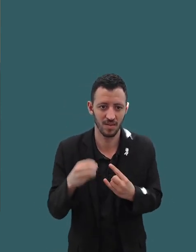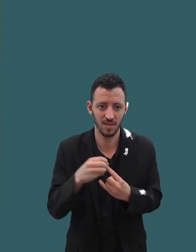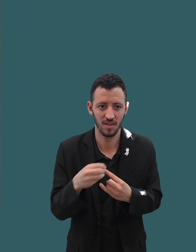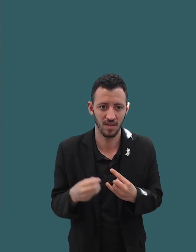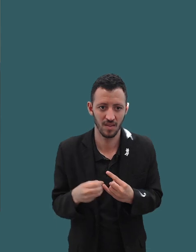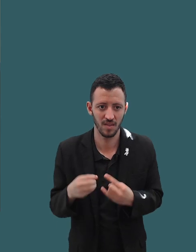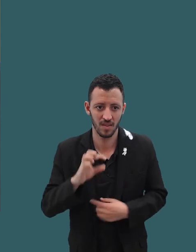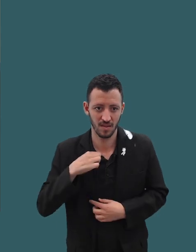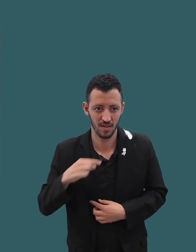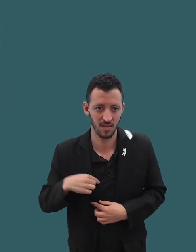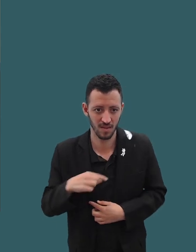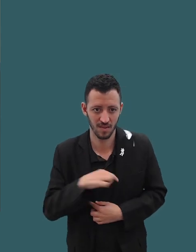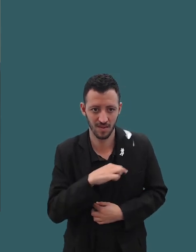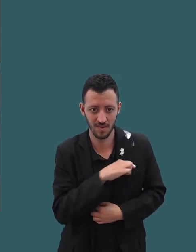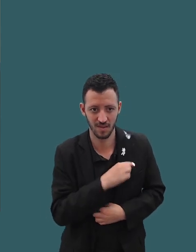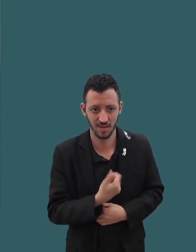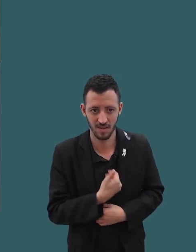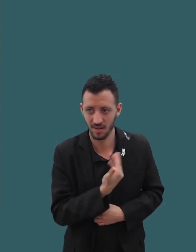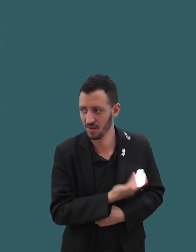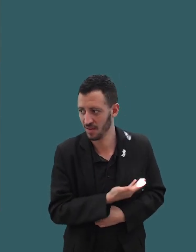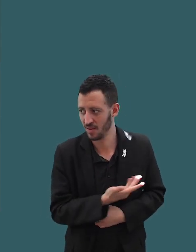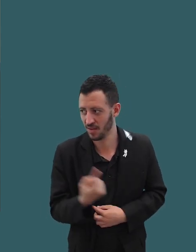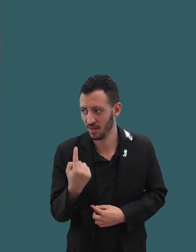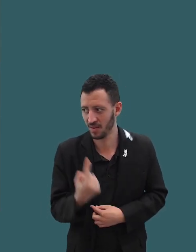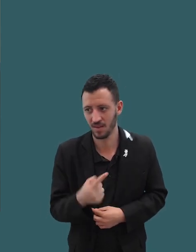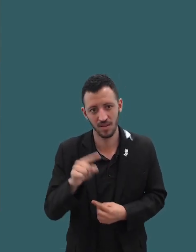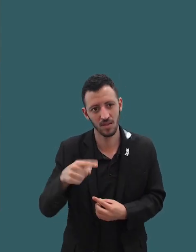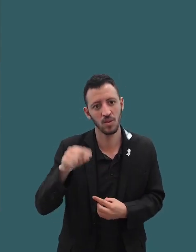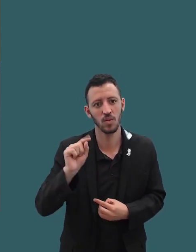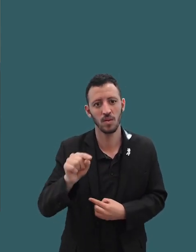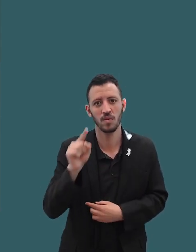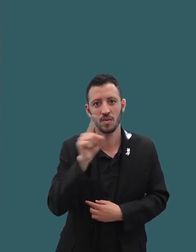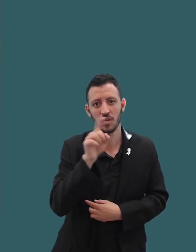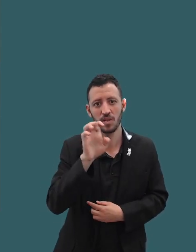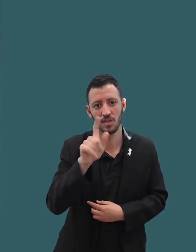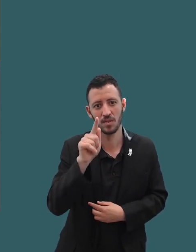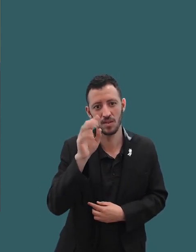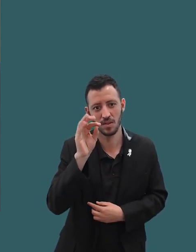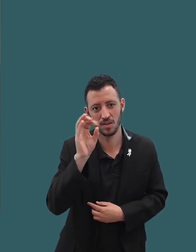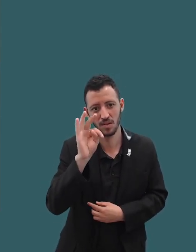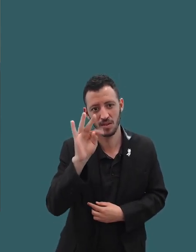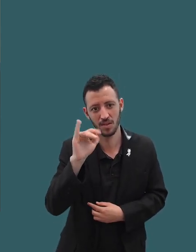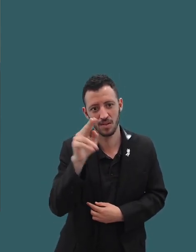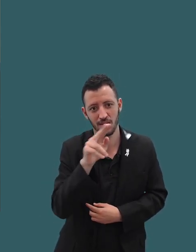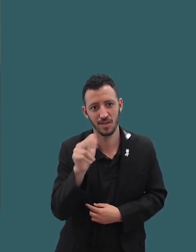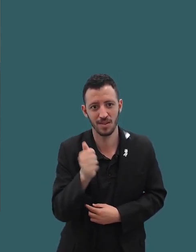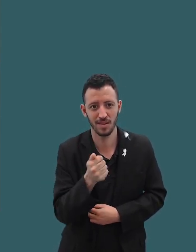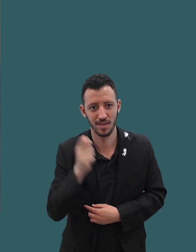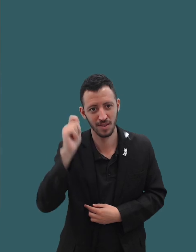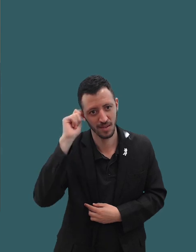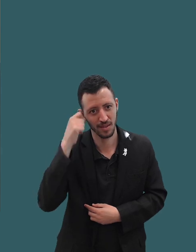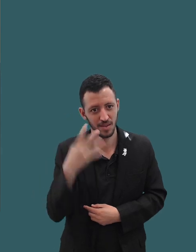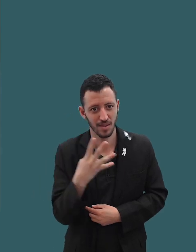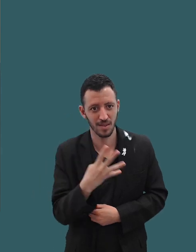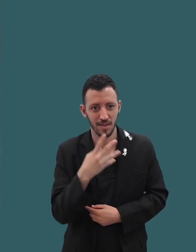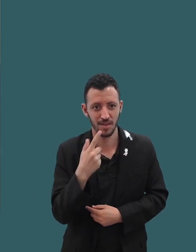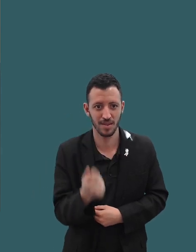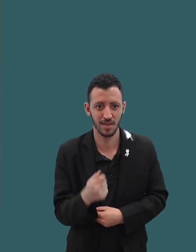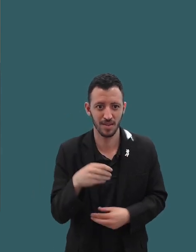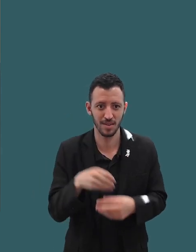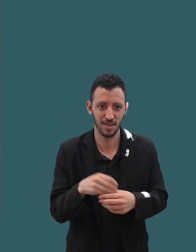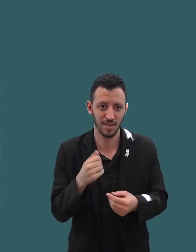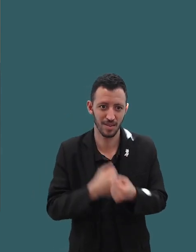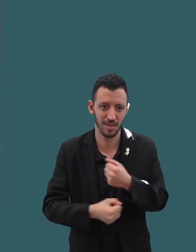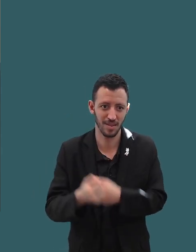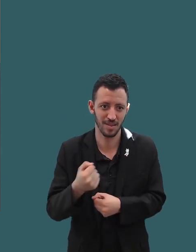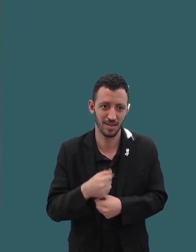Dois broches do lado direito do crachá, sendo um do Zé Gotinha e outro um círculo preto. Dos 47 anos da Fiocruz, que foi no ano